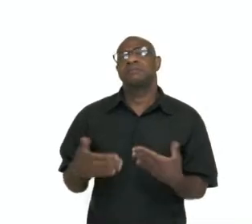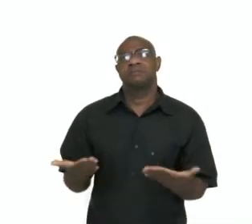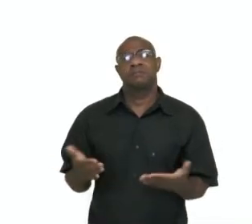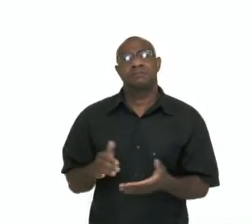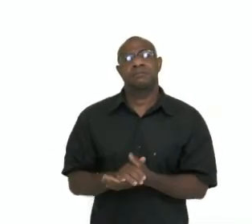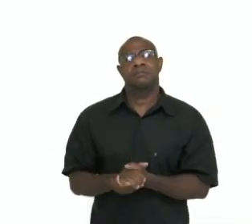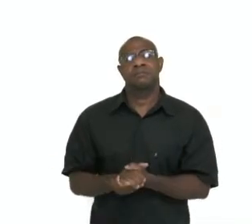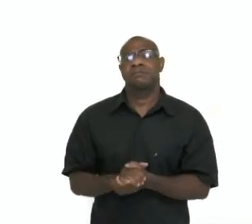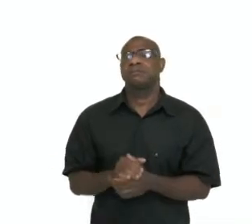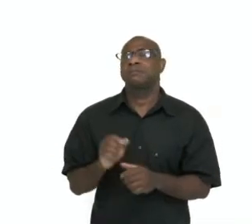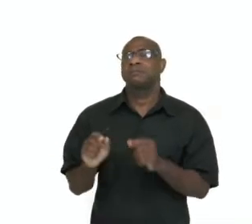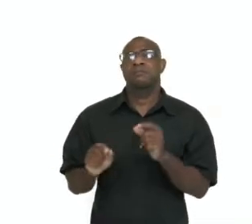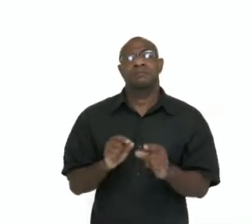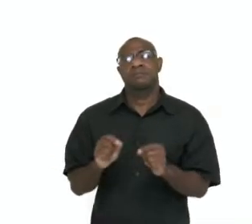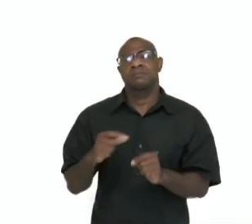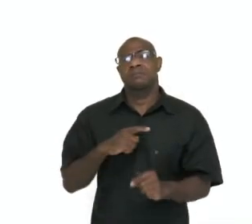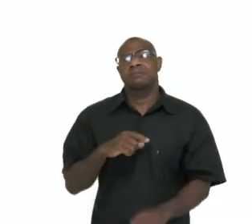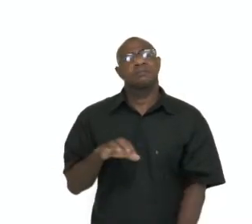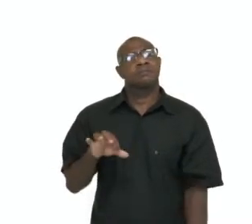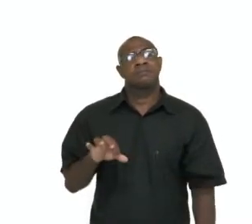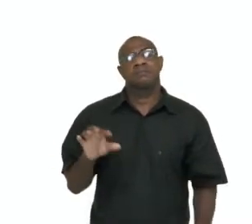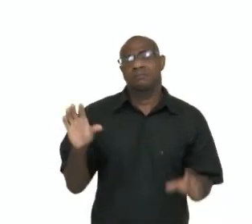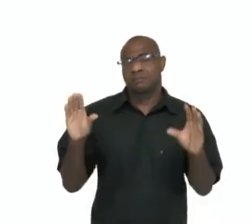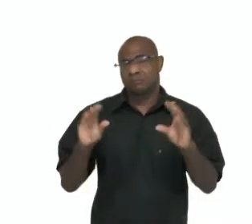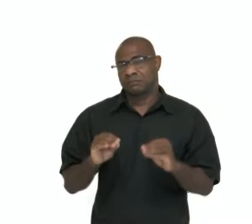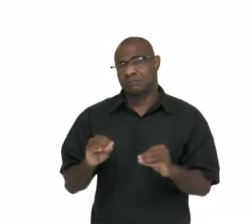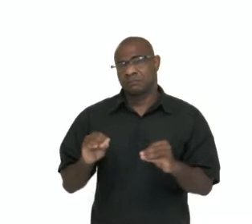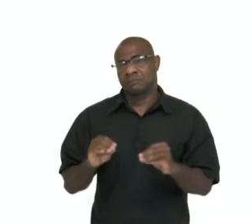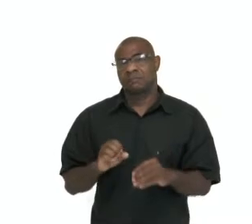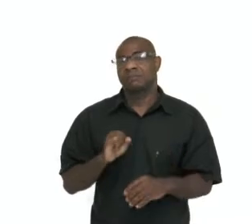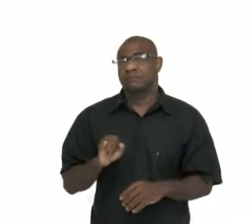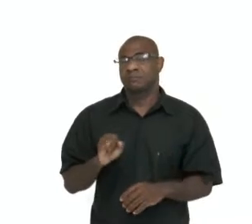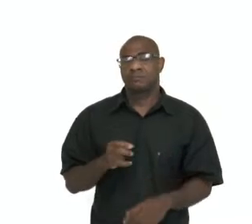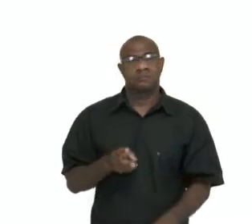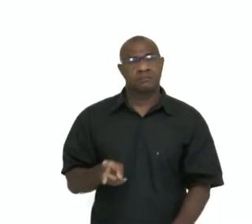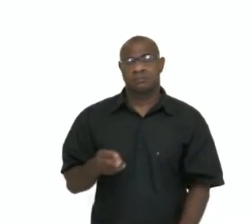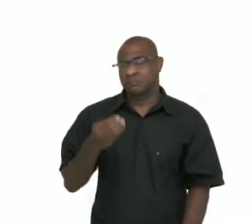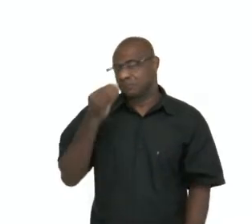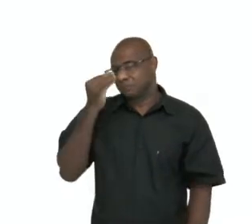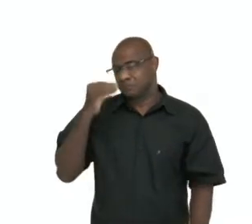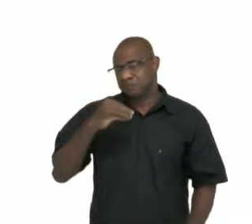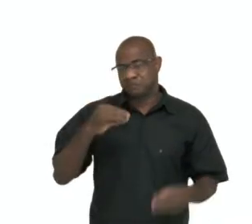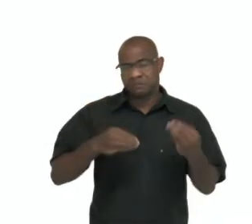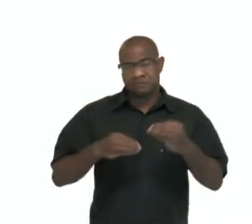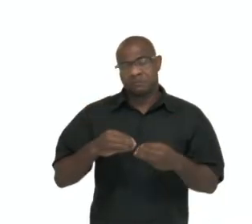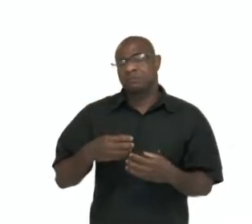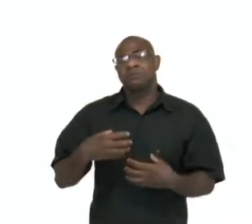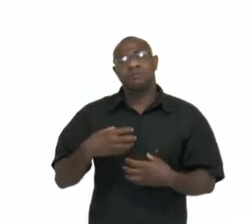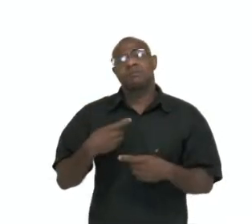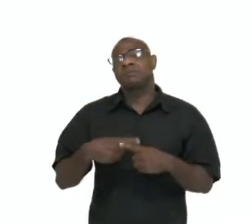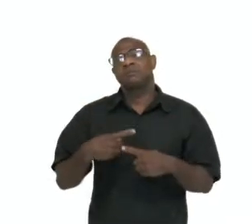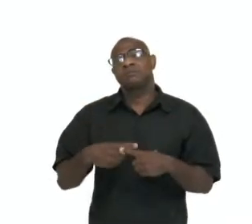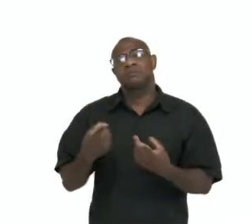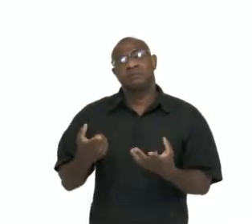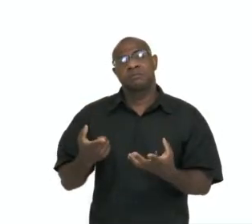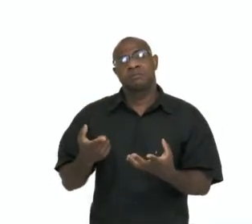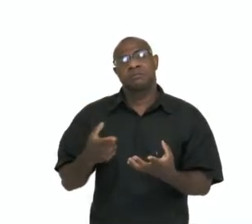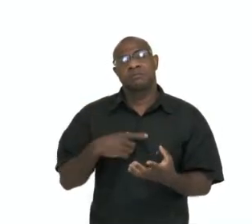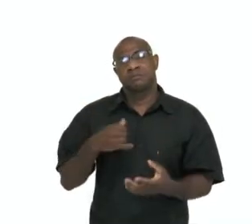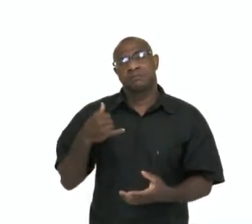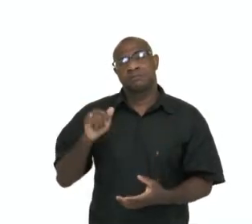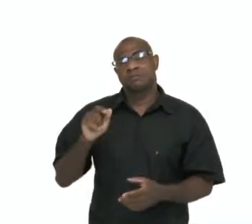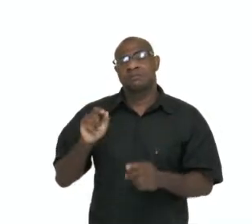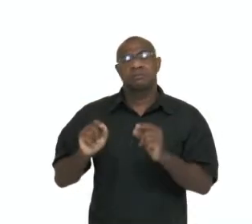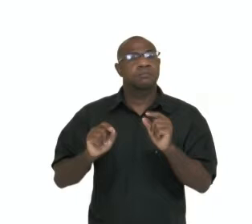você vier, foram apenas 9 noites. Se agir como se ignorasse os motivos que o levaram, foi para evitar